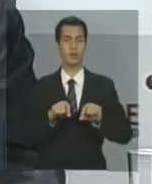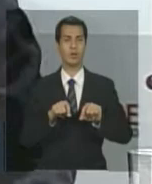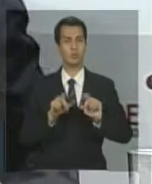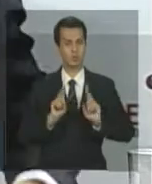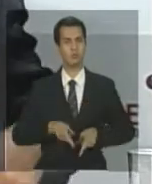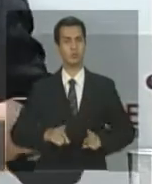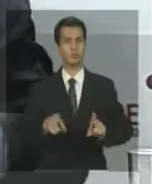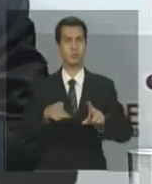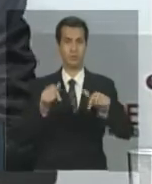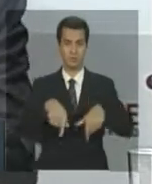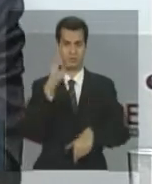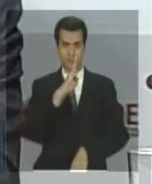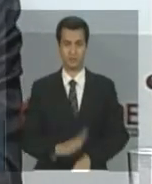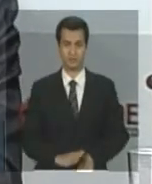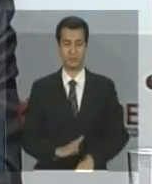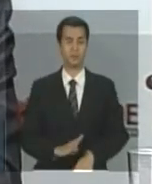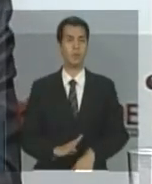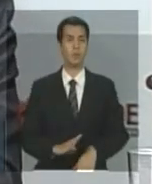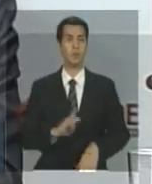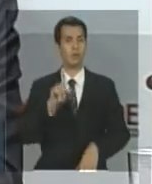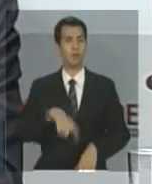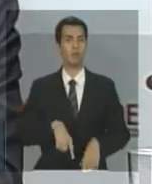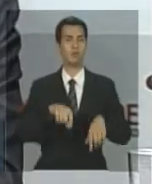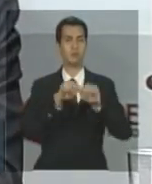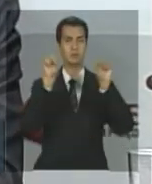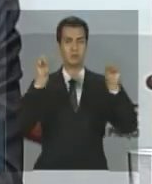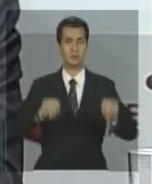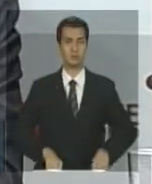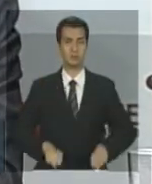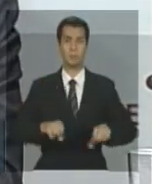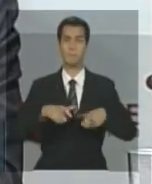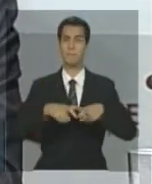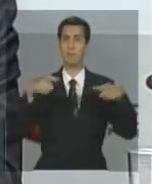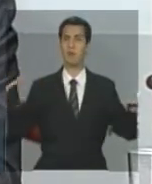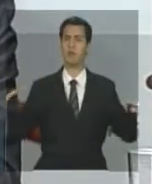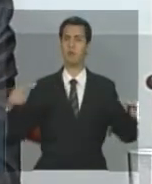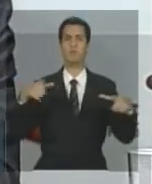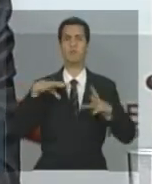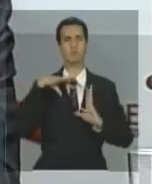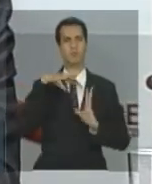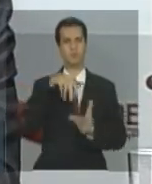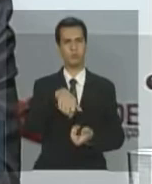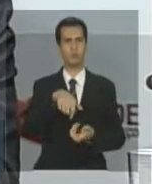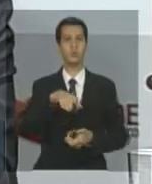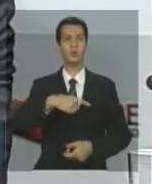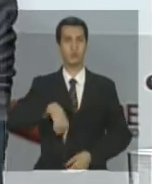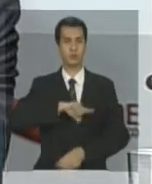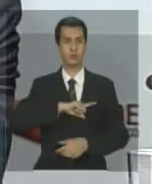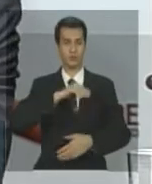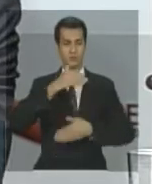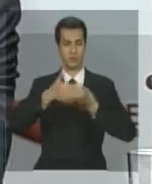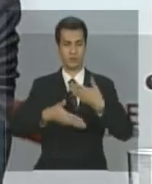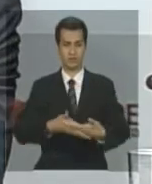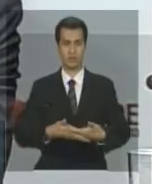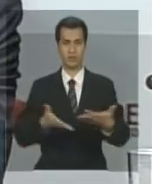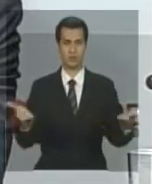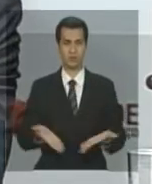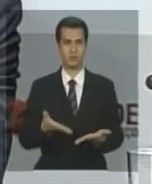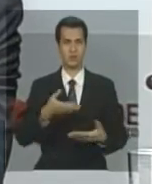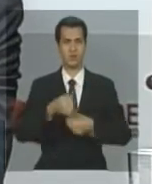né, é o maior sistema público de transplantes do mundo. Nós chegamos agora, em